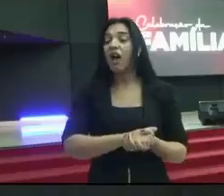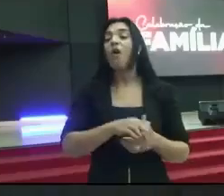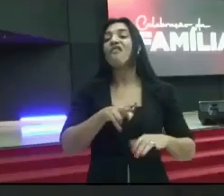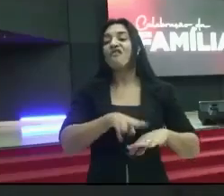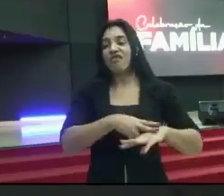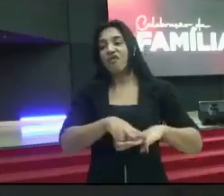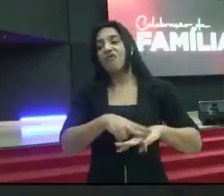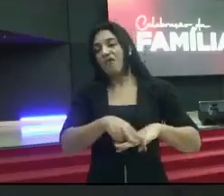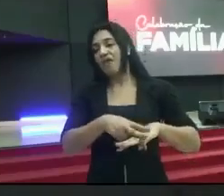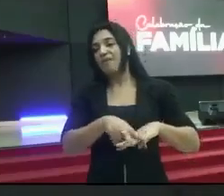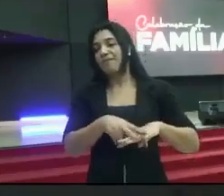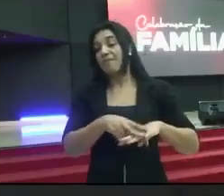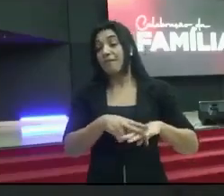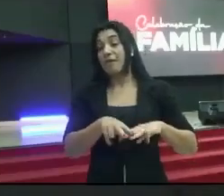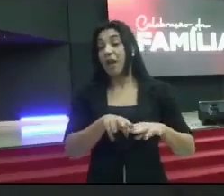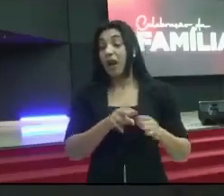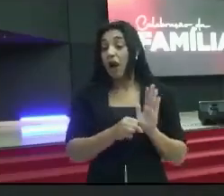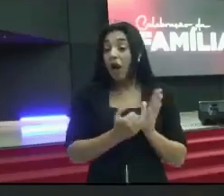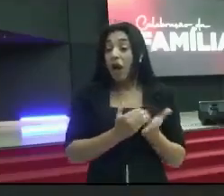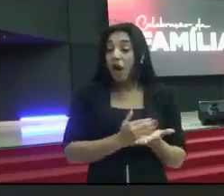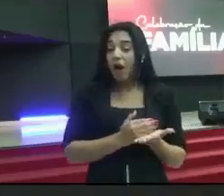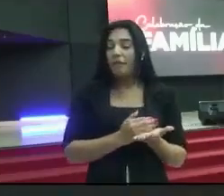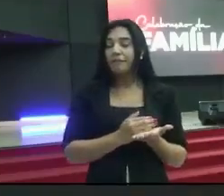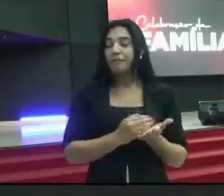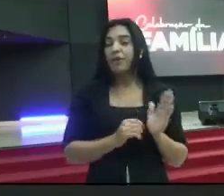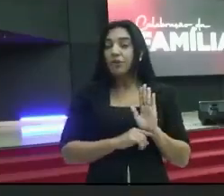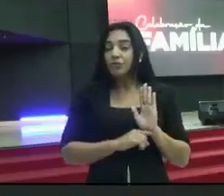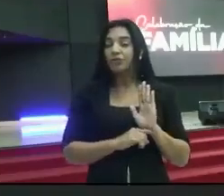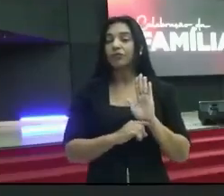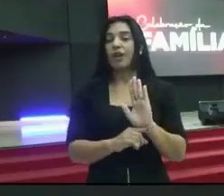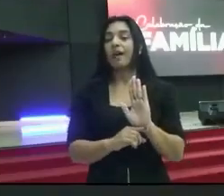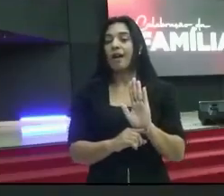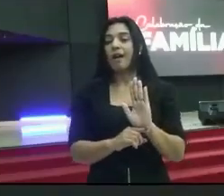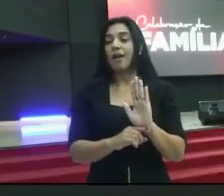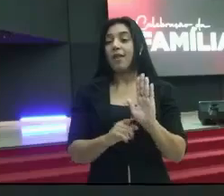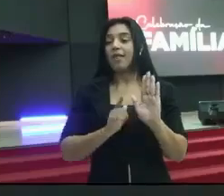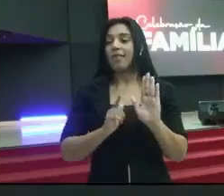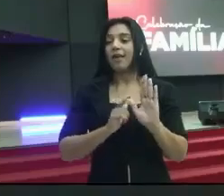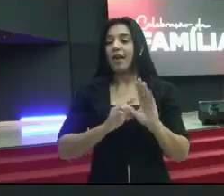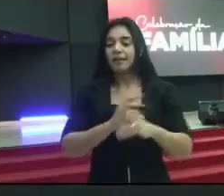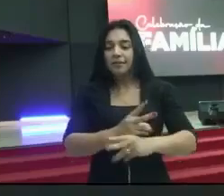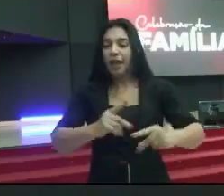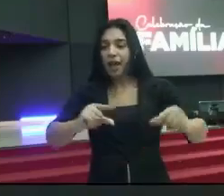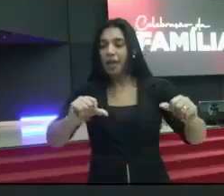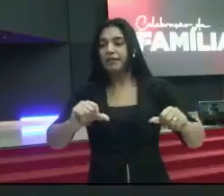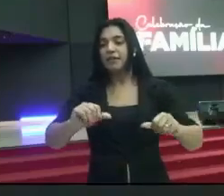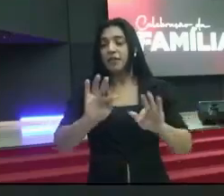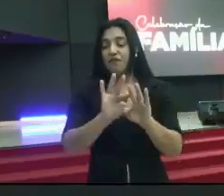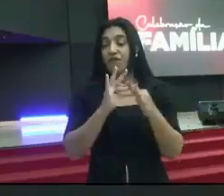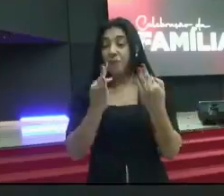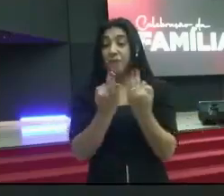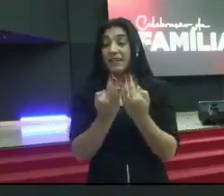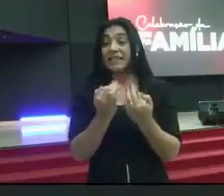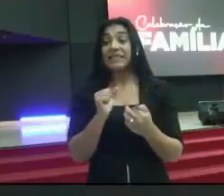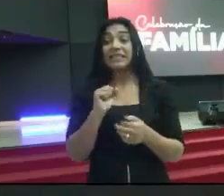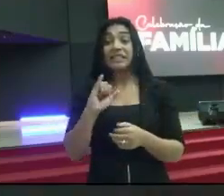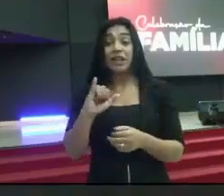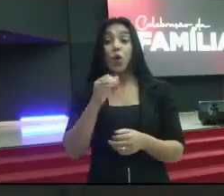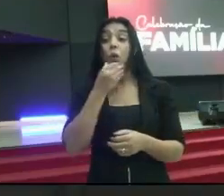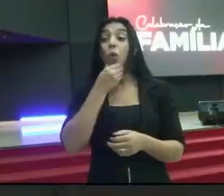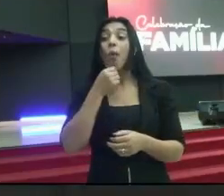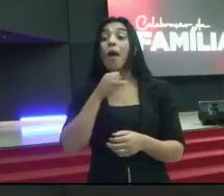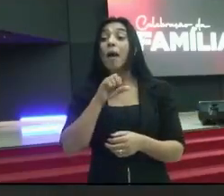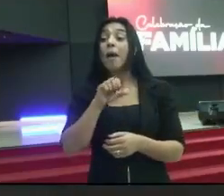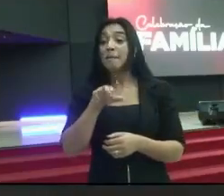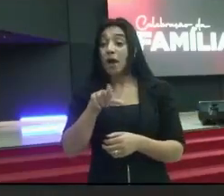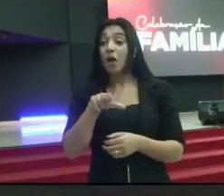viúva, para mantê-la e resgatar as propriedades da família. Se o irmão mais